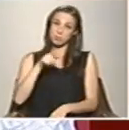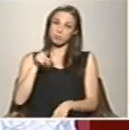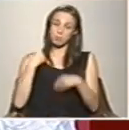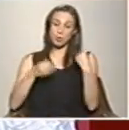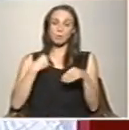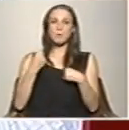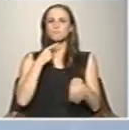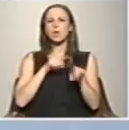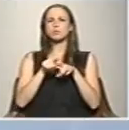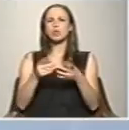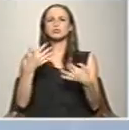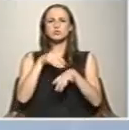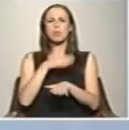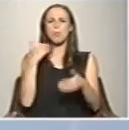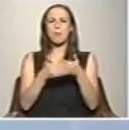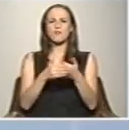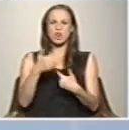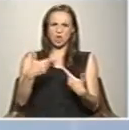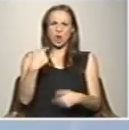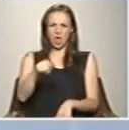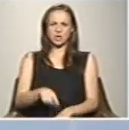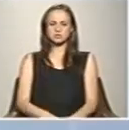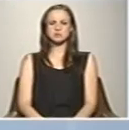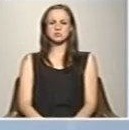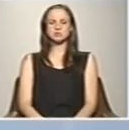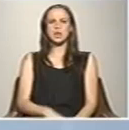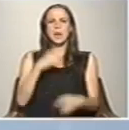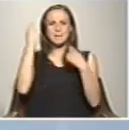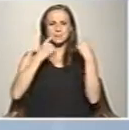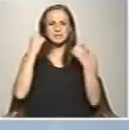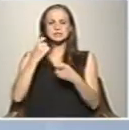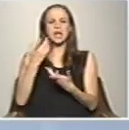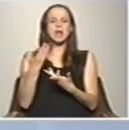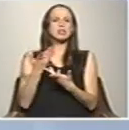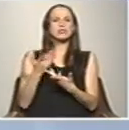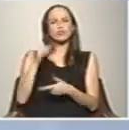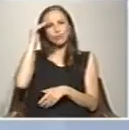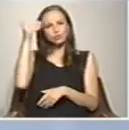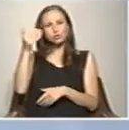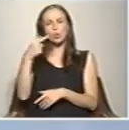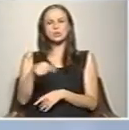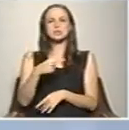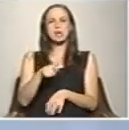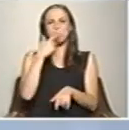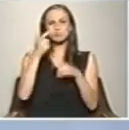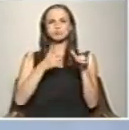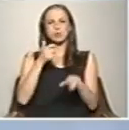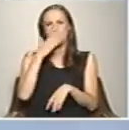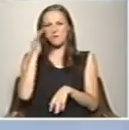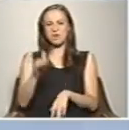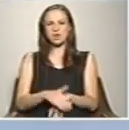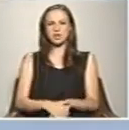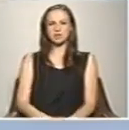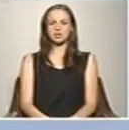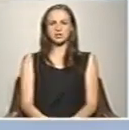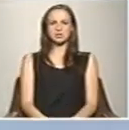políticas verdadeiramente integradoras dos mais velhos nesta altura? Penso que não. E a pensar no futuro, no facto de termos uma população cada vez mais velha também, penso, no futuro?